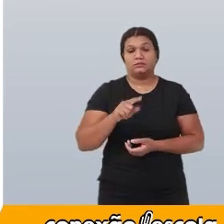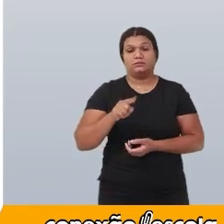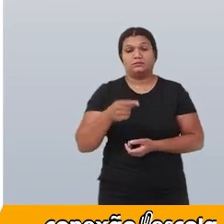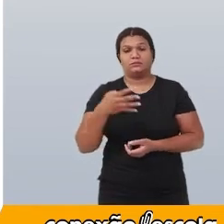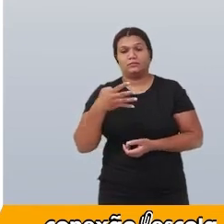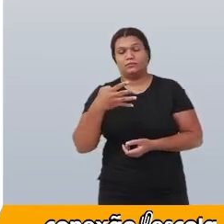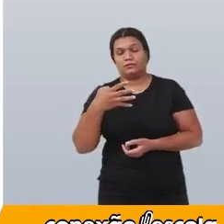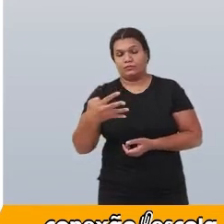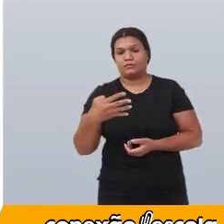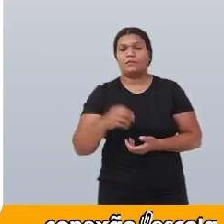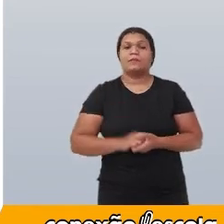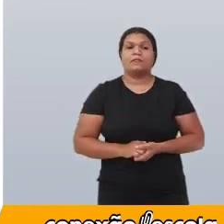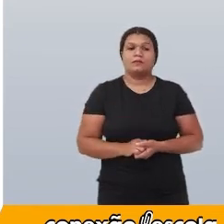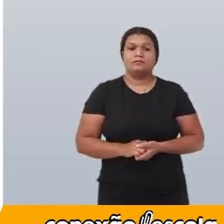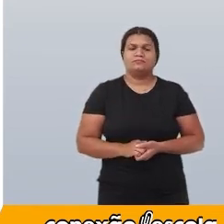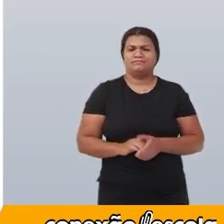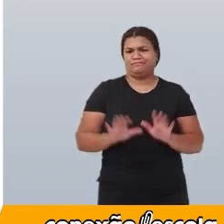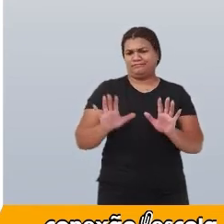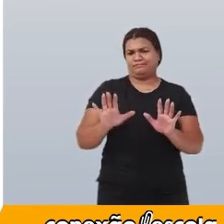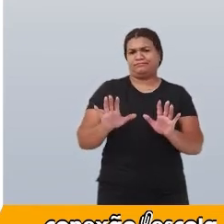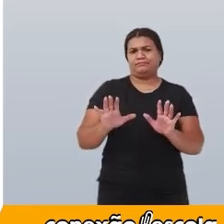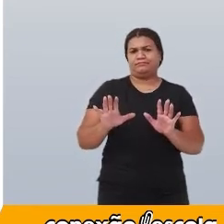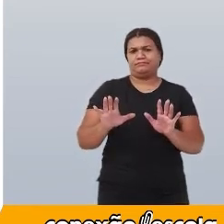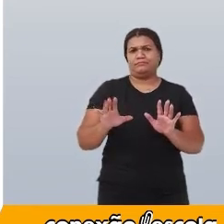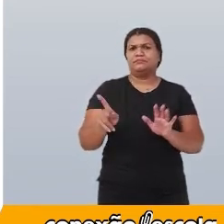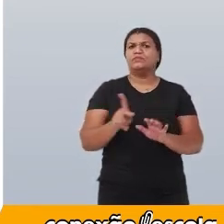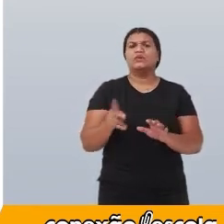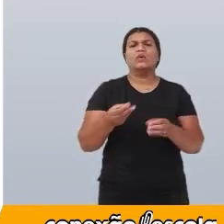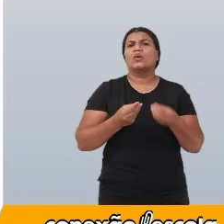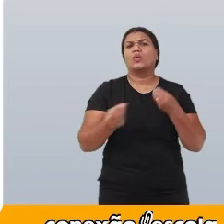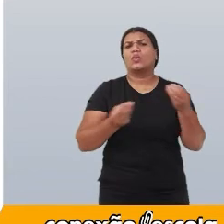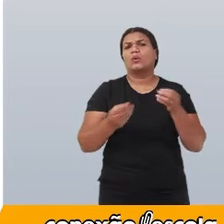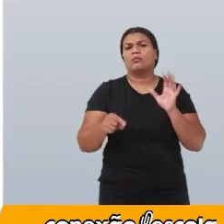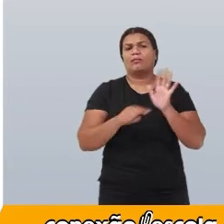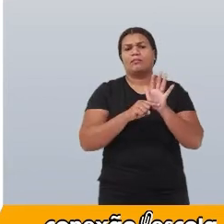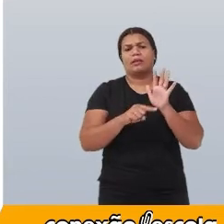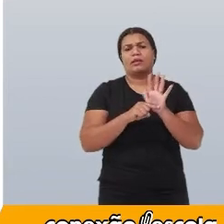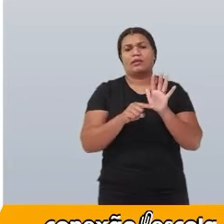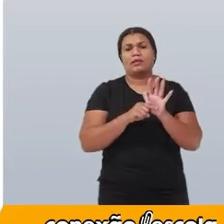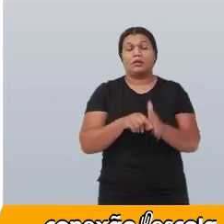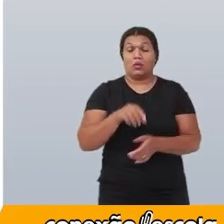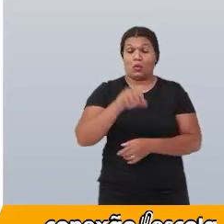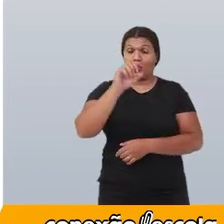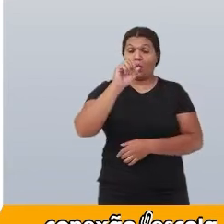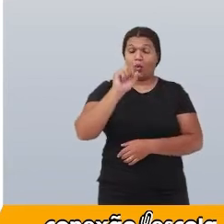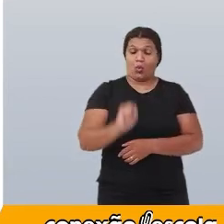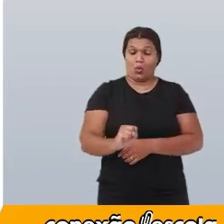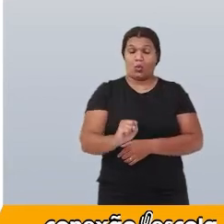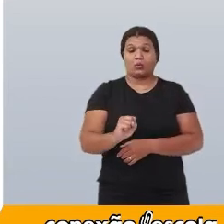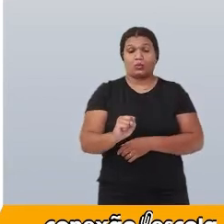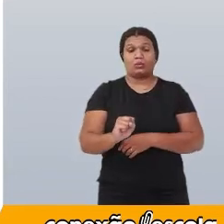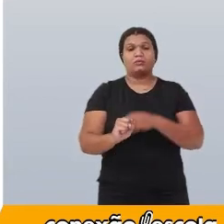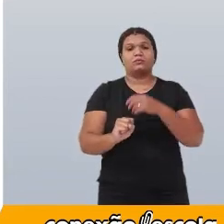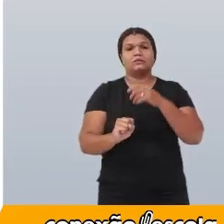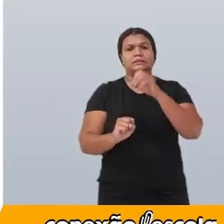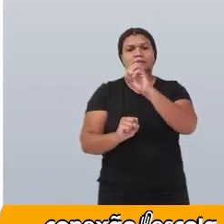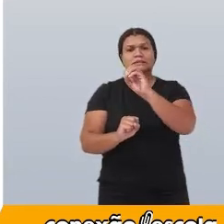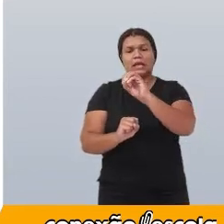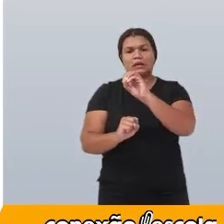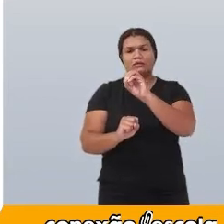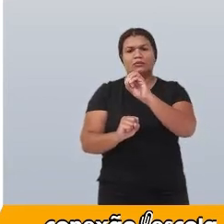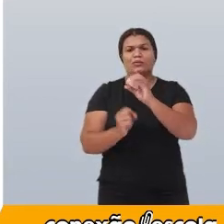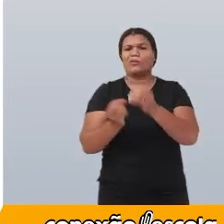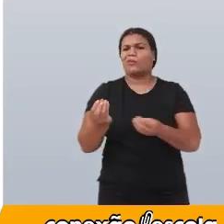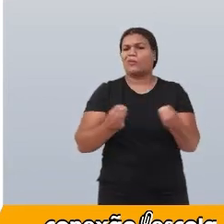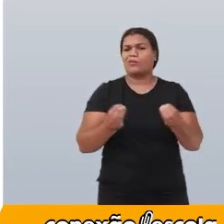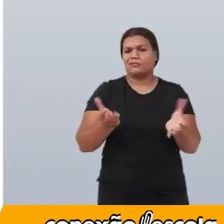7,4. Mas, professora, como eu vou subtrair 8 de zero?